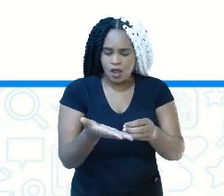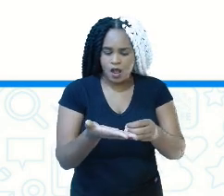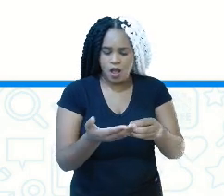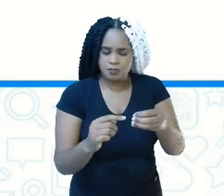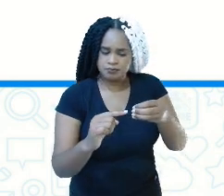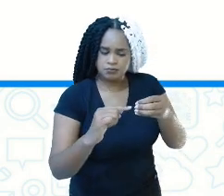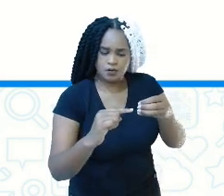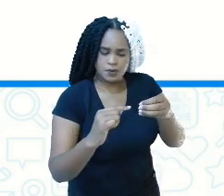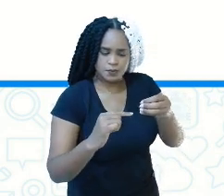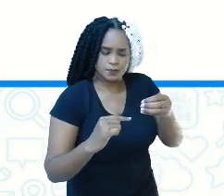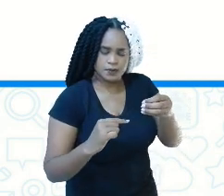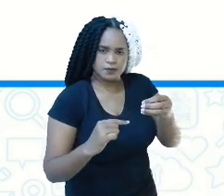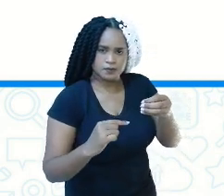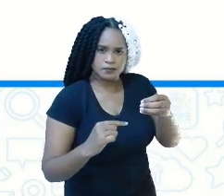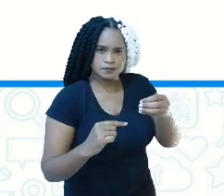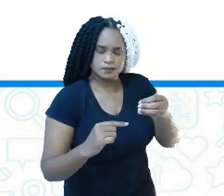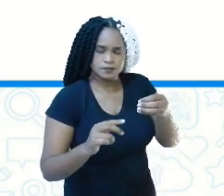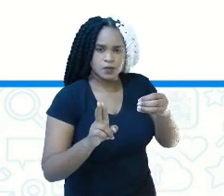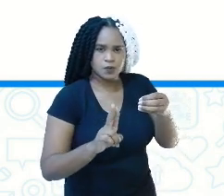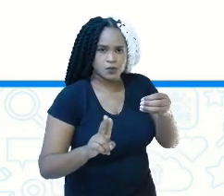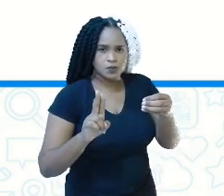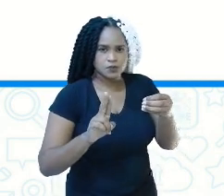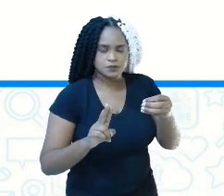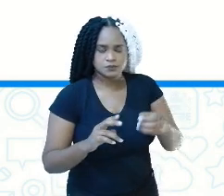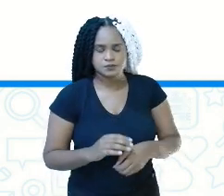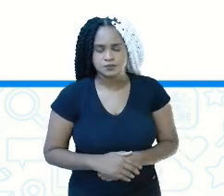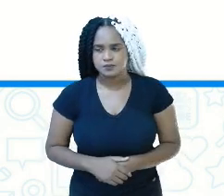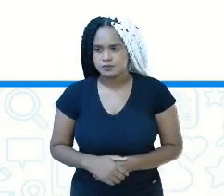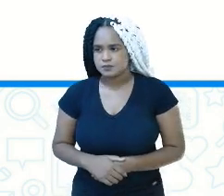normalmente para medir líquido a gente utiliza isso, jarras